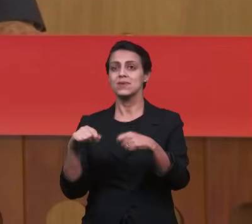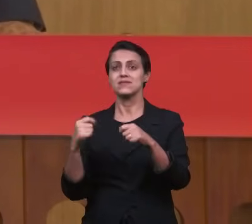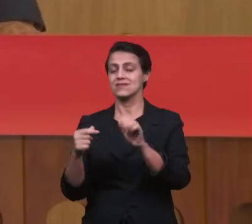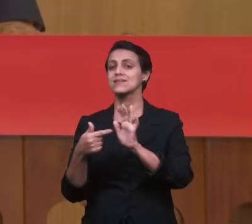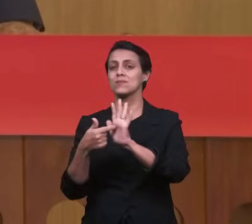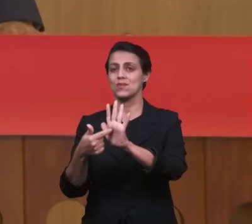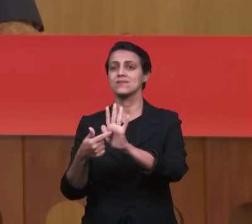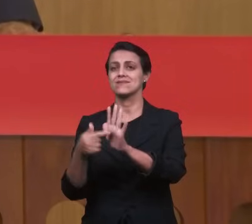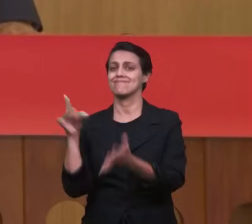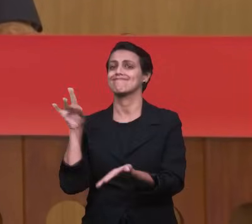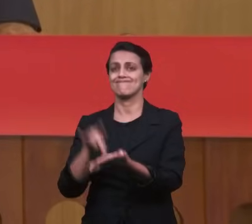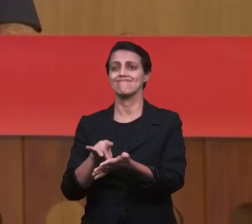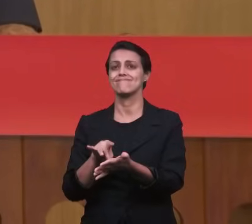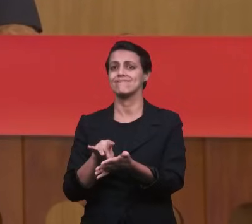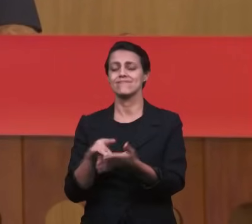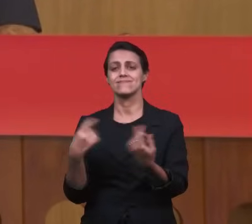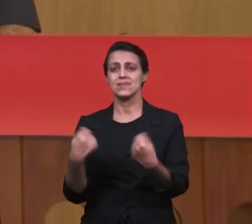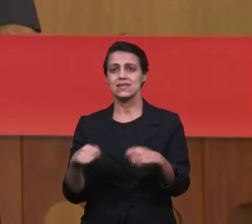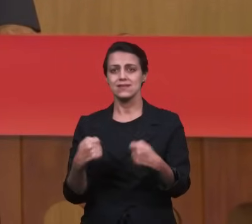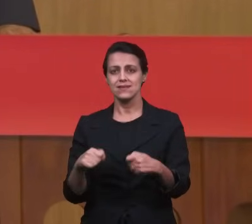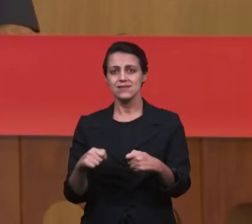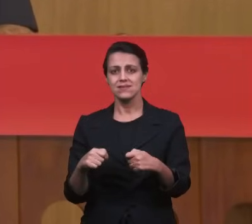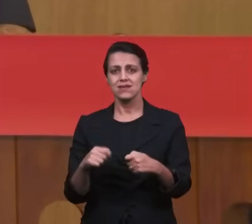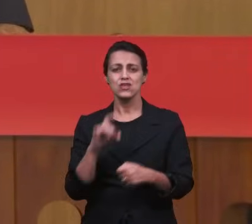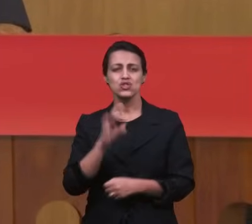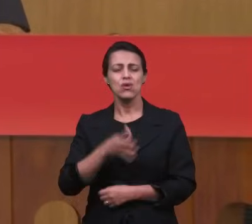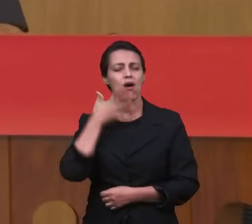ninguém. Menos discurso